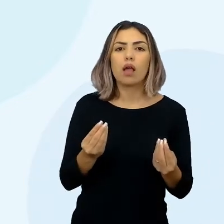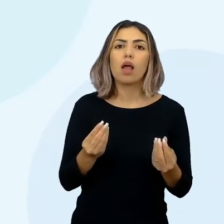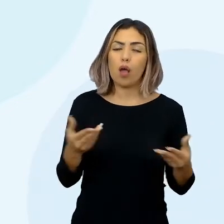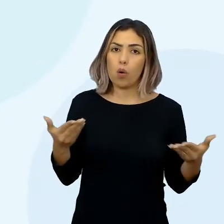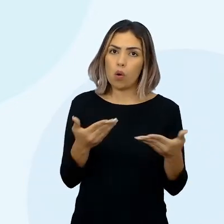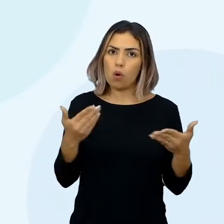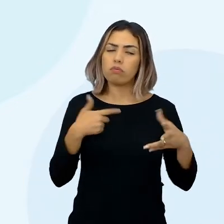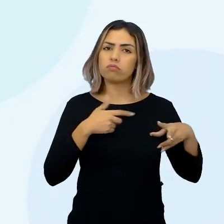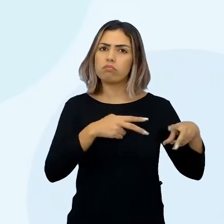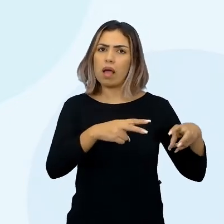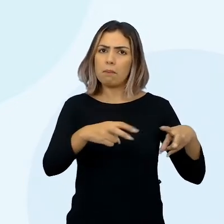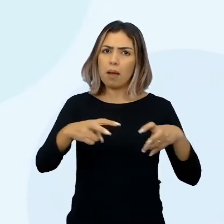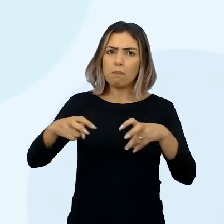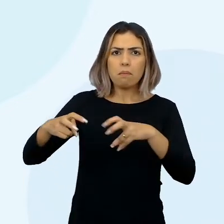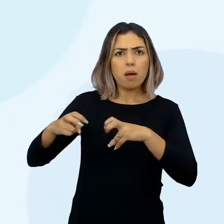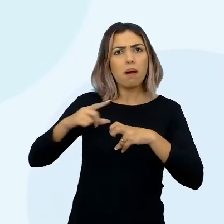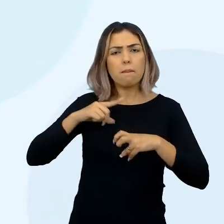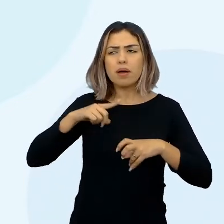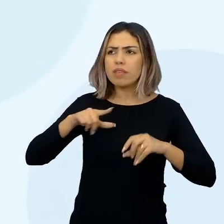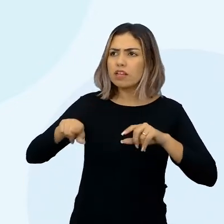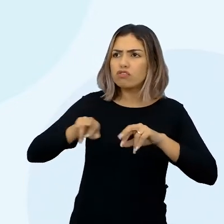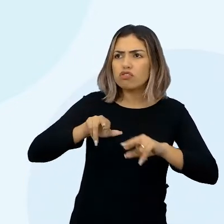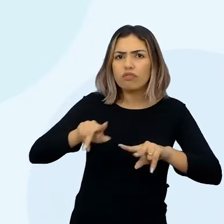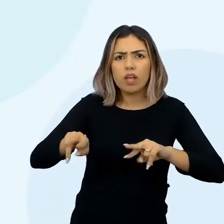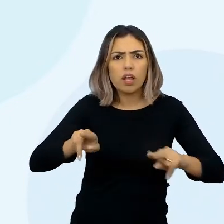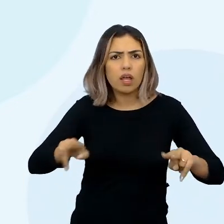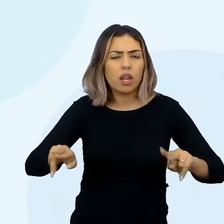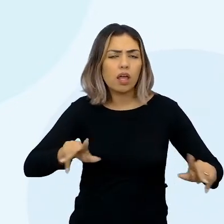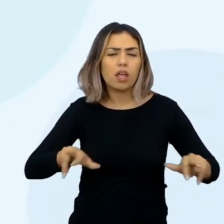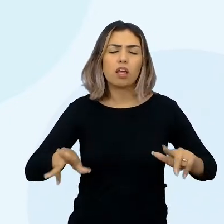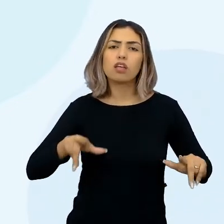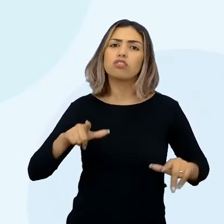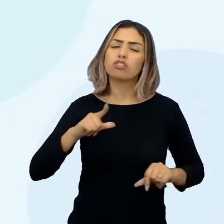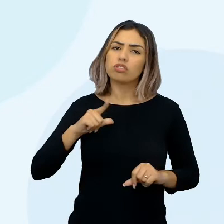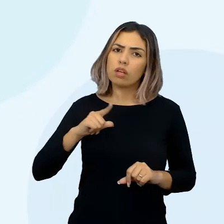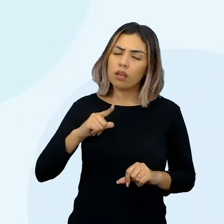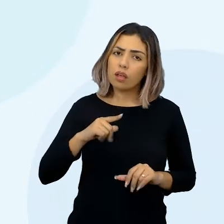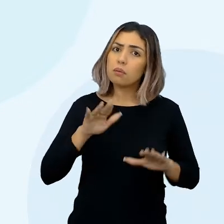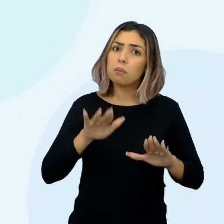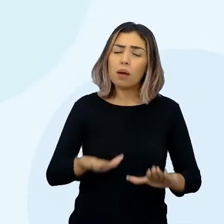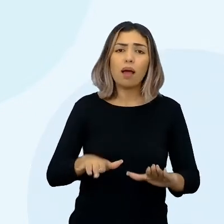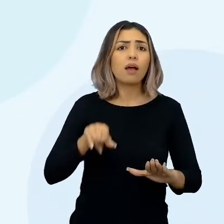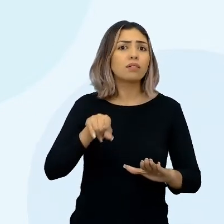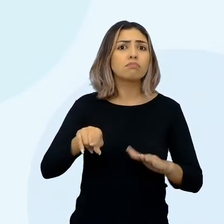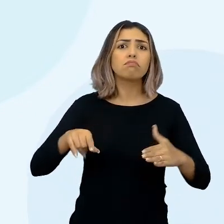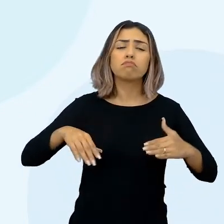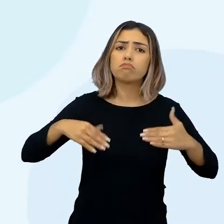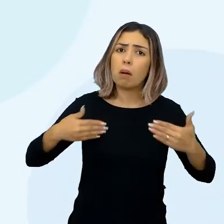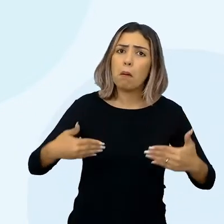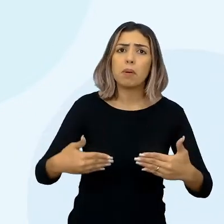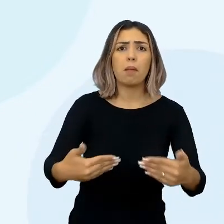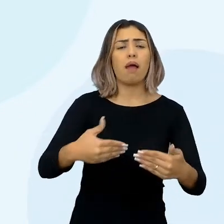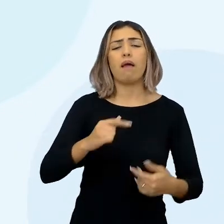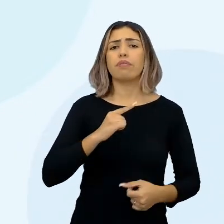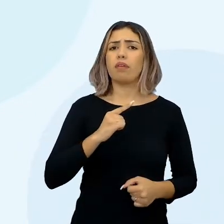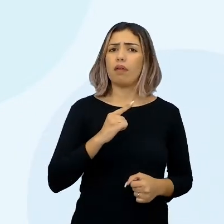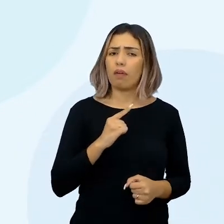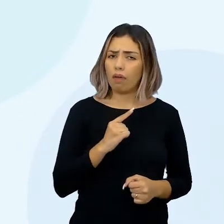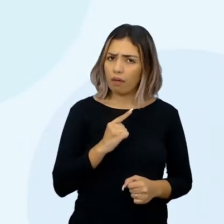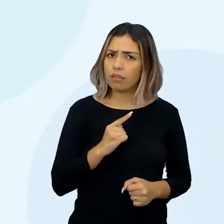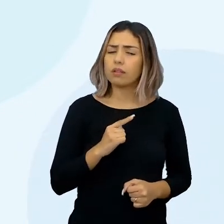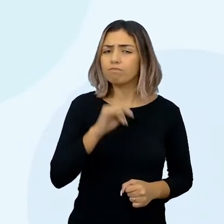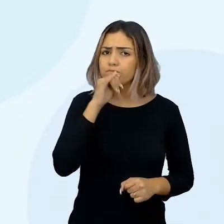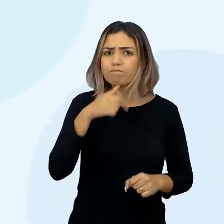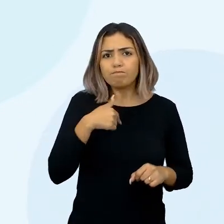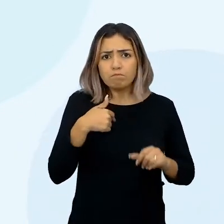em diferentes espaços, ela é sistemática, né? Então nós podemos perceber, observar com os